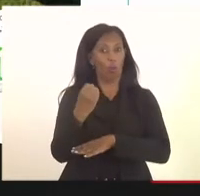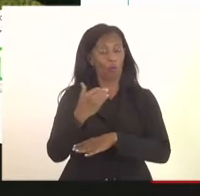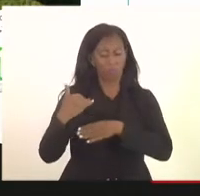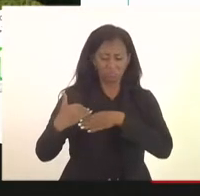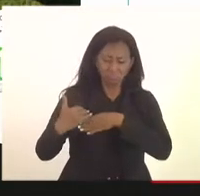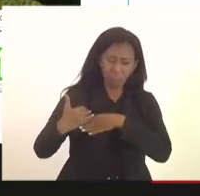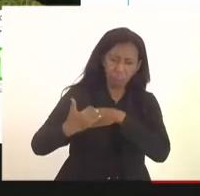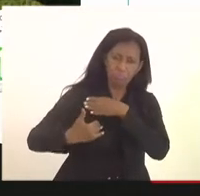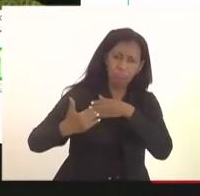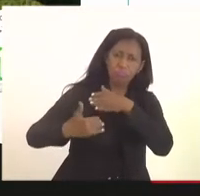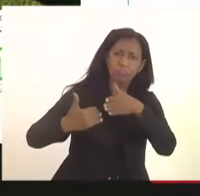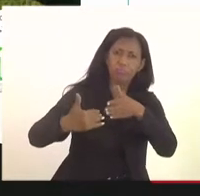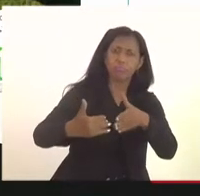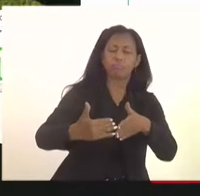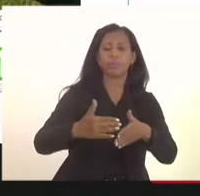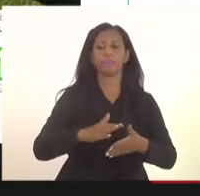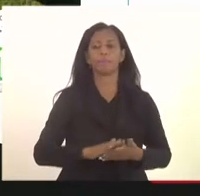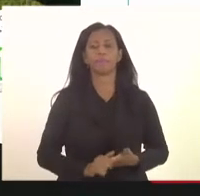ela